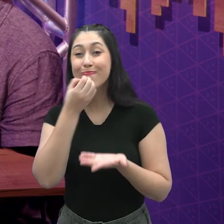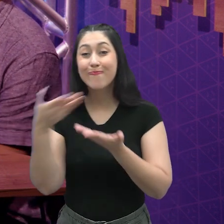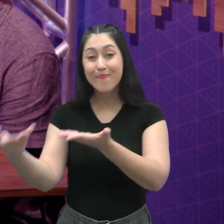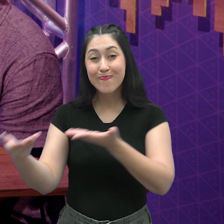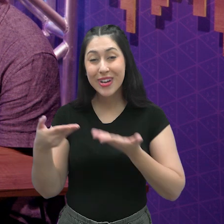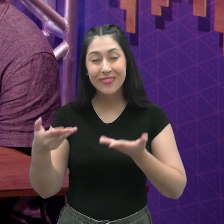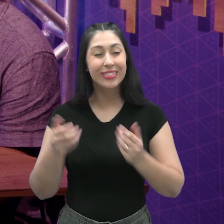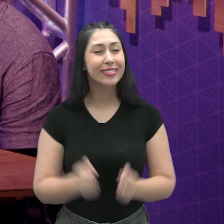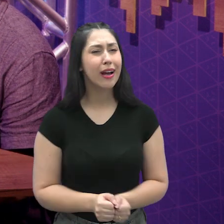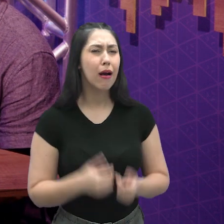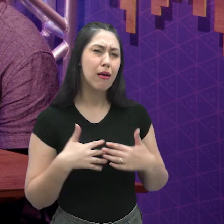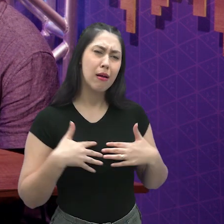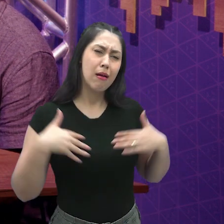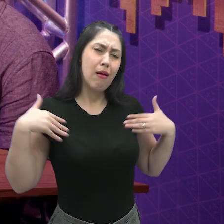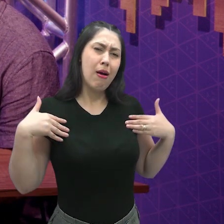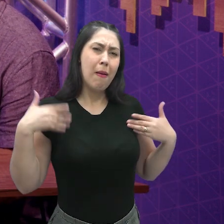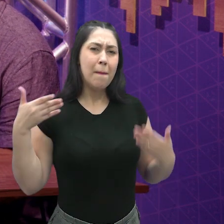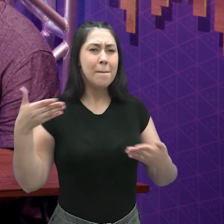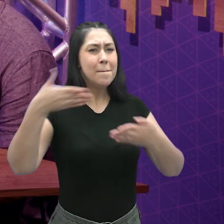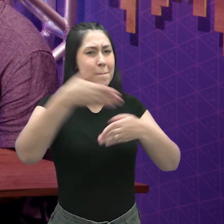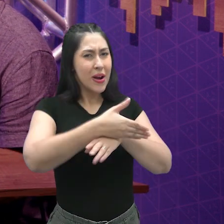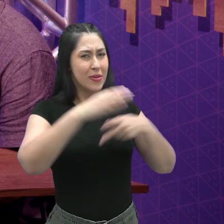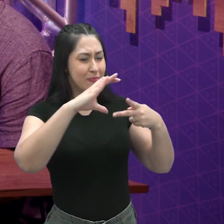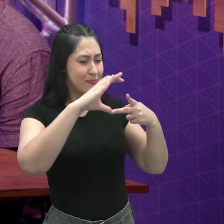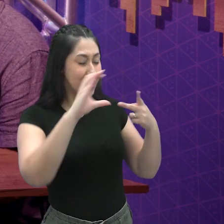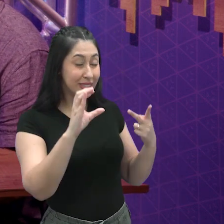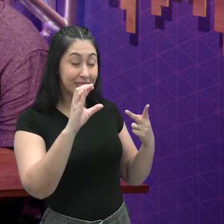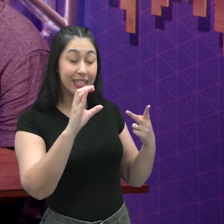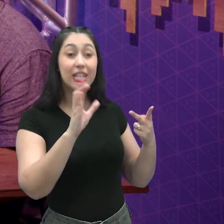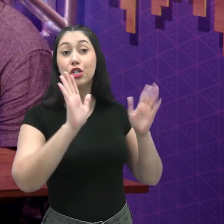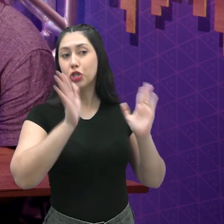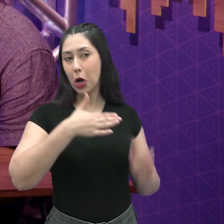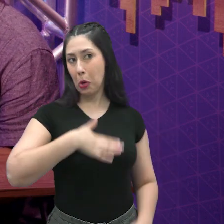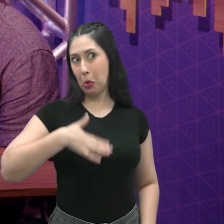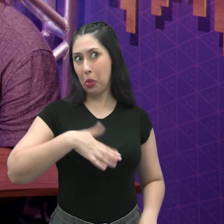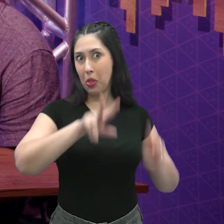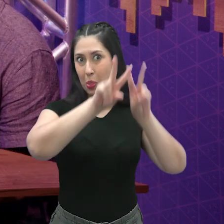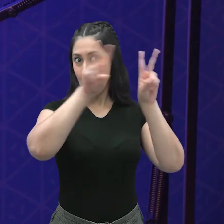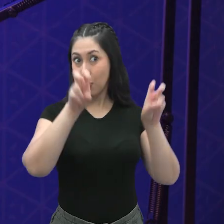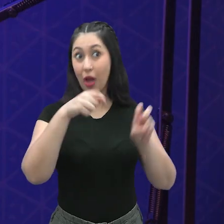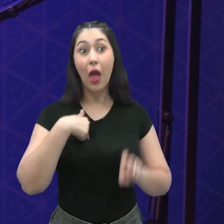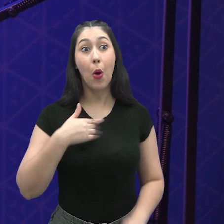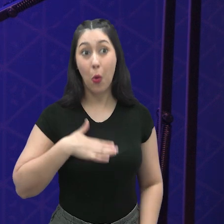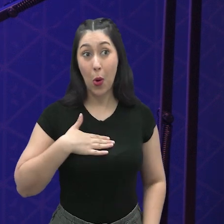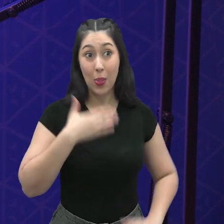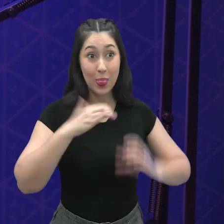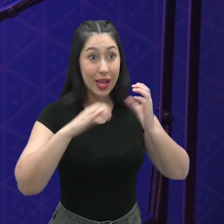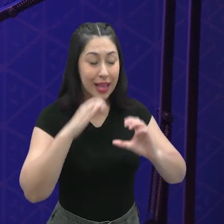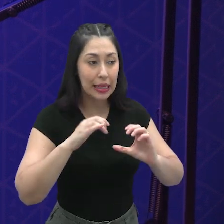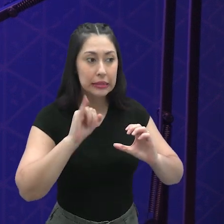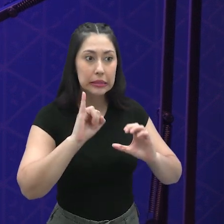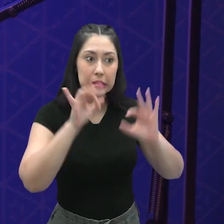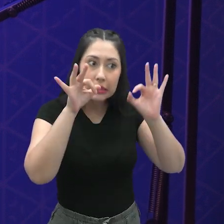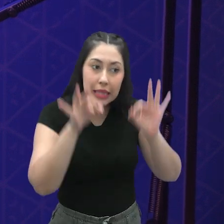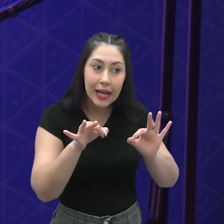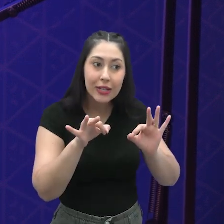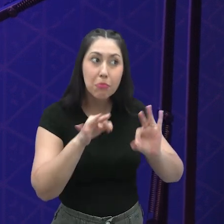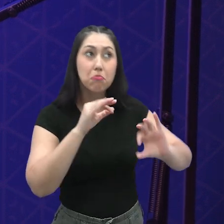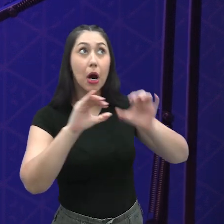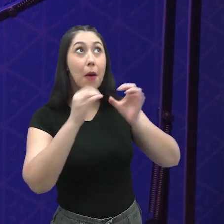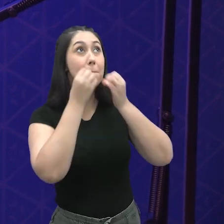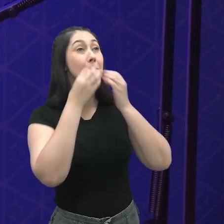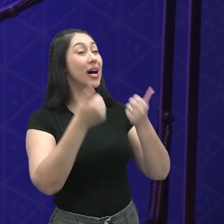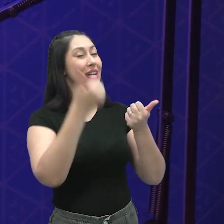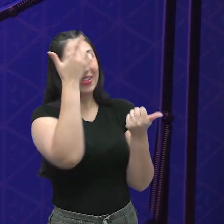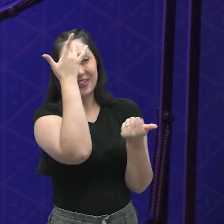Matheus, seja muito bem-vindo. Que honra, Samu, participar aqui do Pode Ser pela primeira vez. Eu já gostei do tema, viu? Gosto de cantar. Não sei se eu faço essas coisas certas,